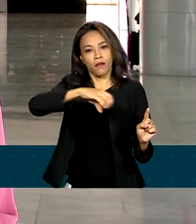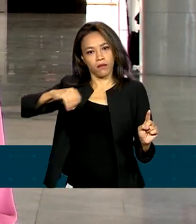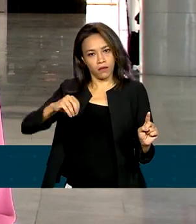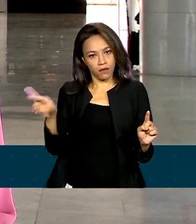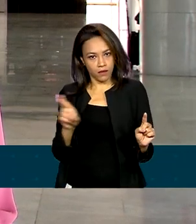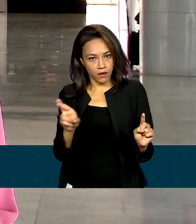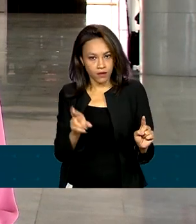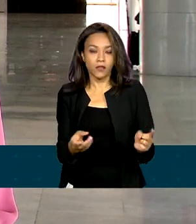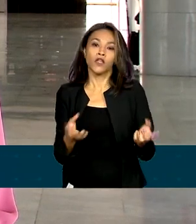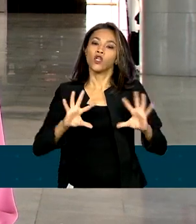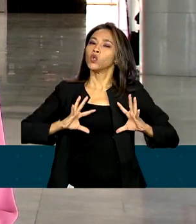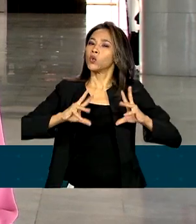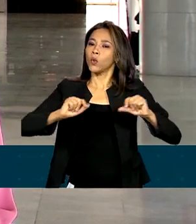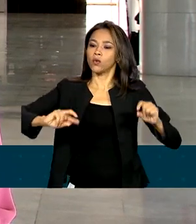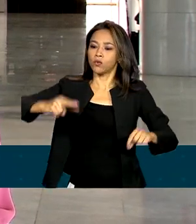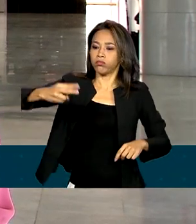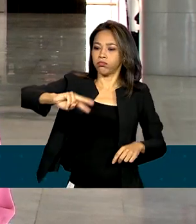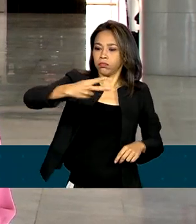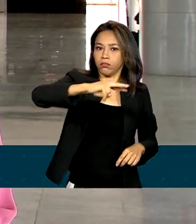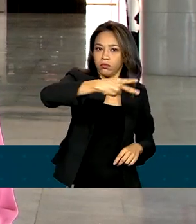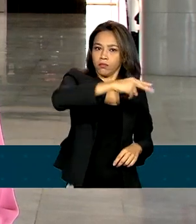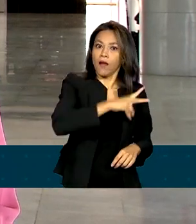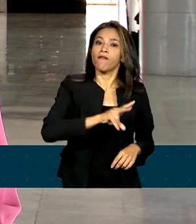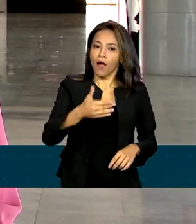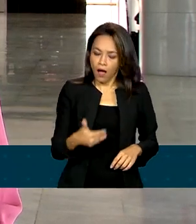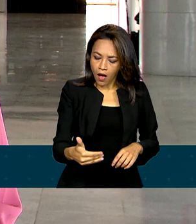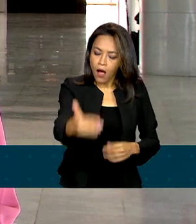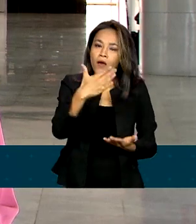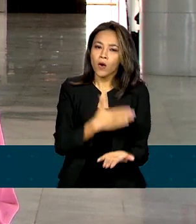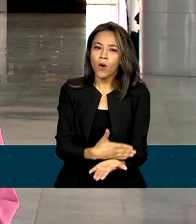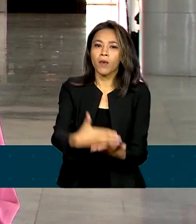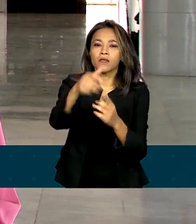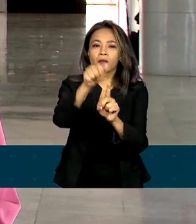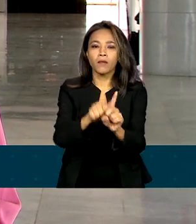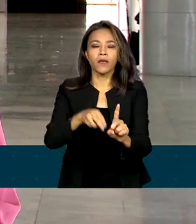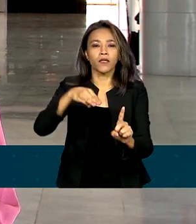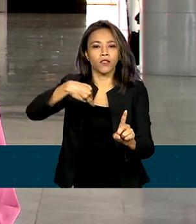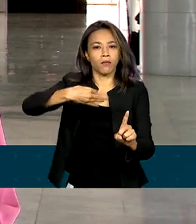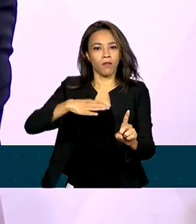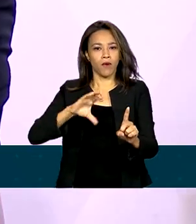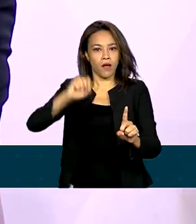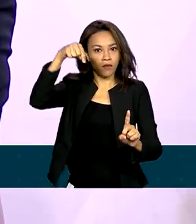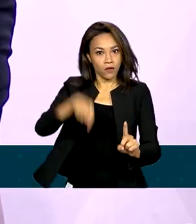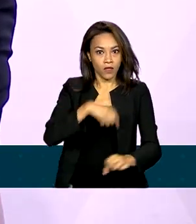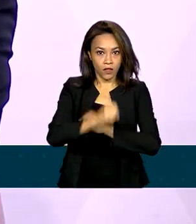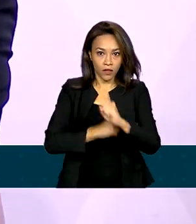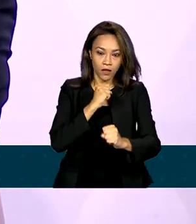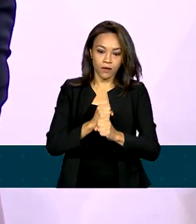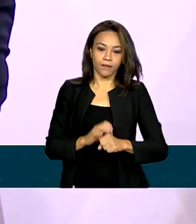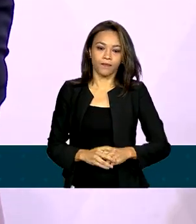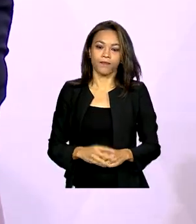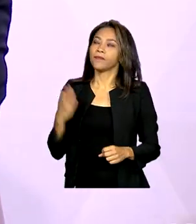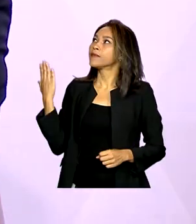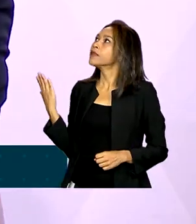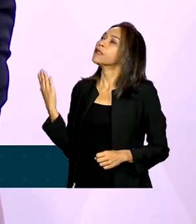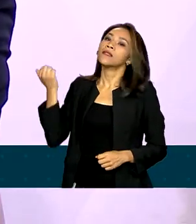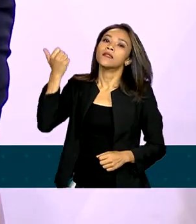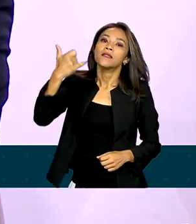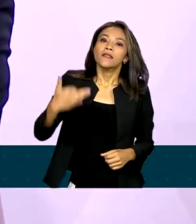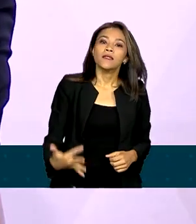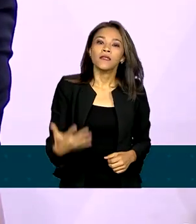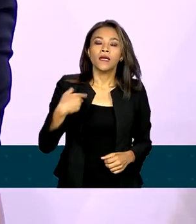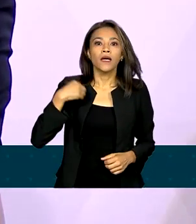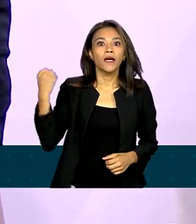900. Todos os reajustes já passam a valer a partir de março deste ano. É fundamental as bolsas